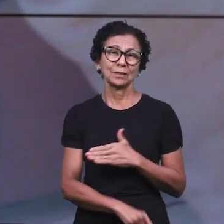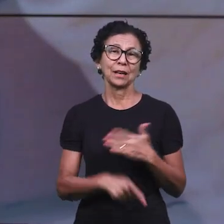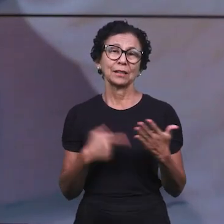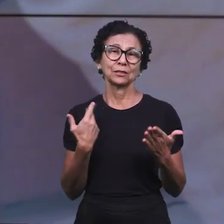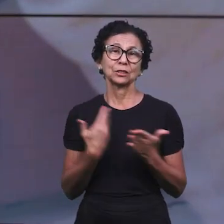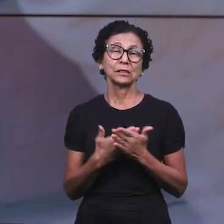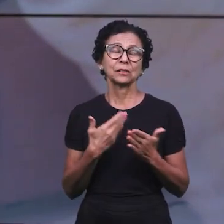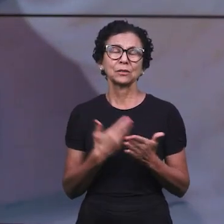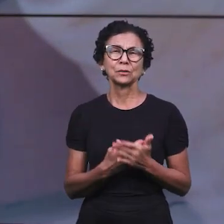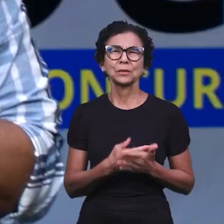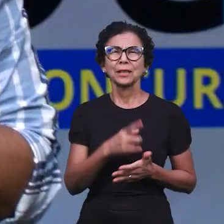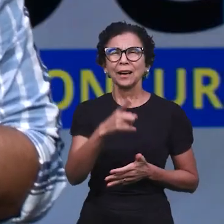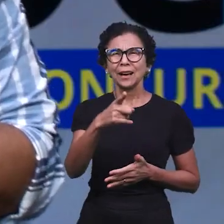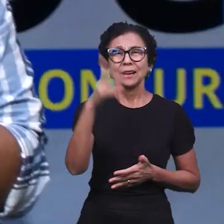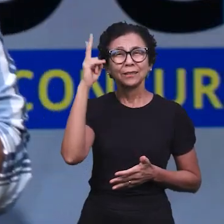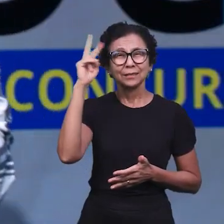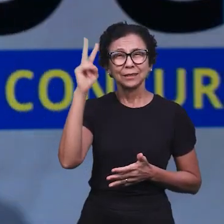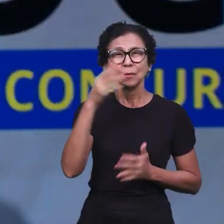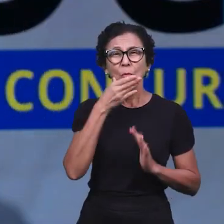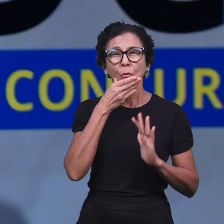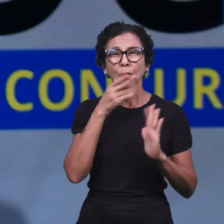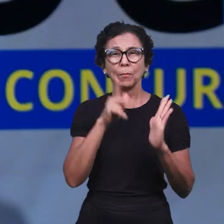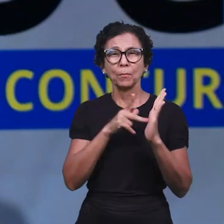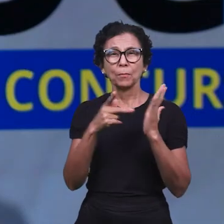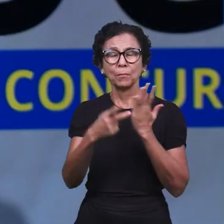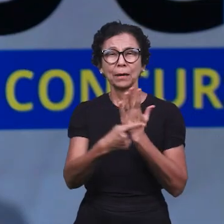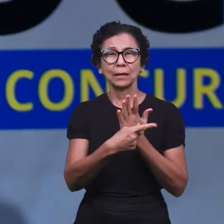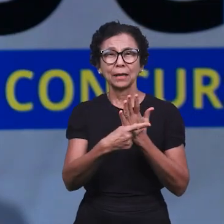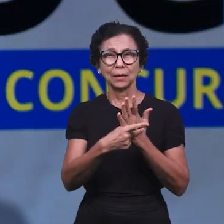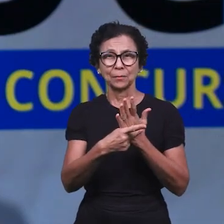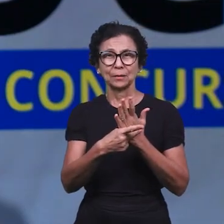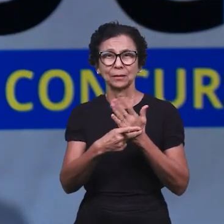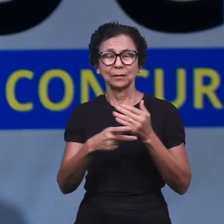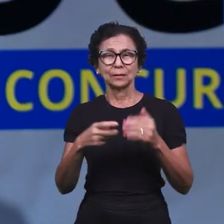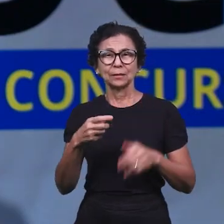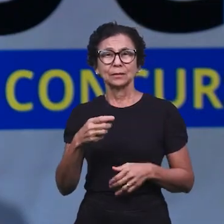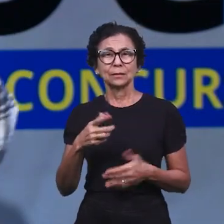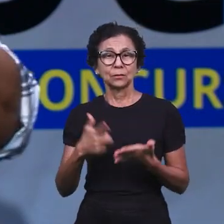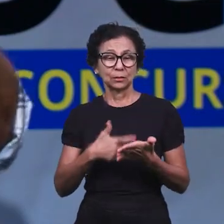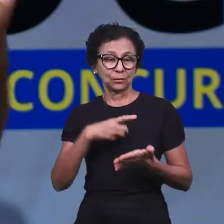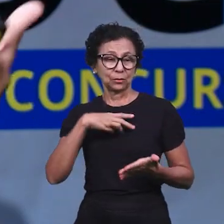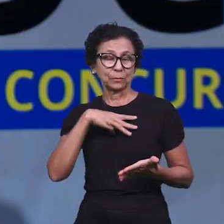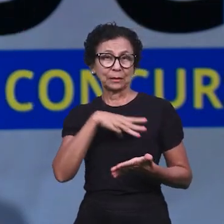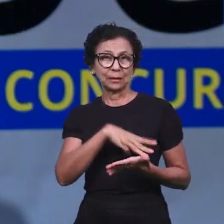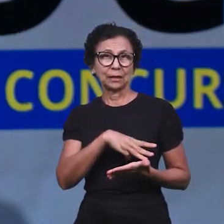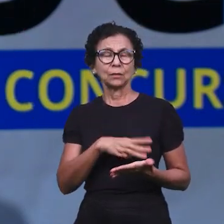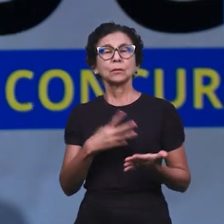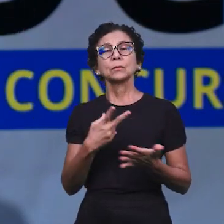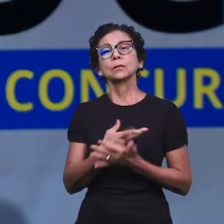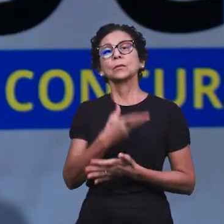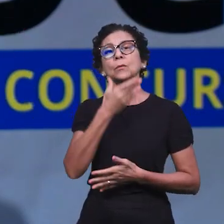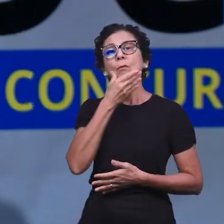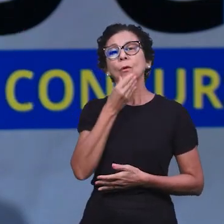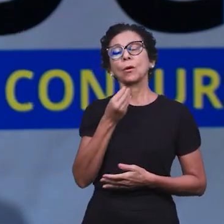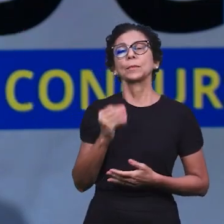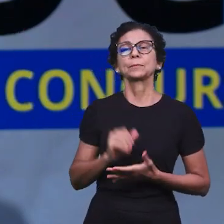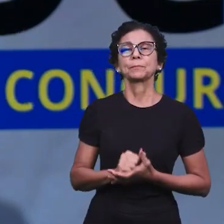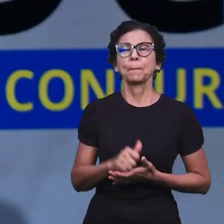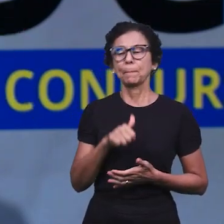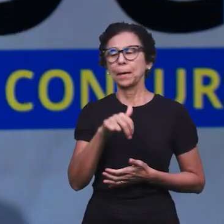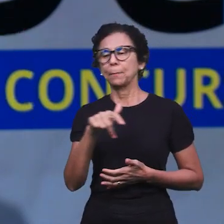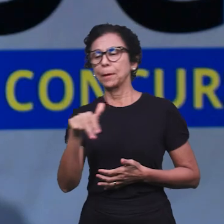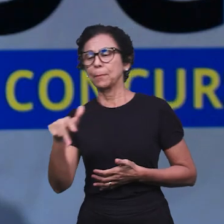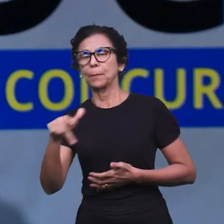lembrar. Você lembra da parábola do semeador, né, que está lá no livro de Mateus? Que o semeador ali saiu para semear e uma